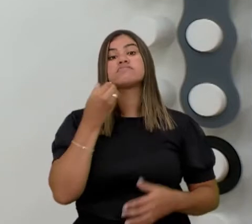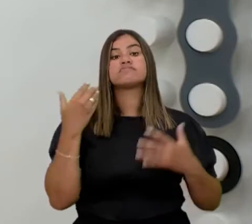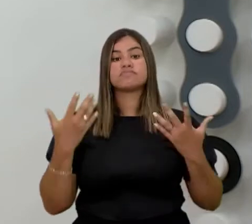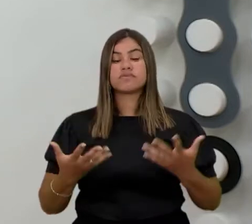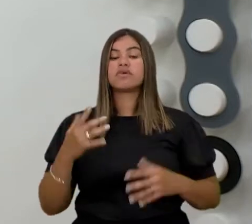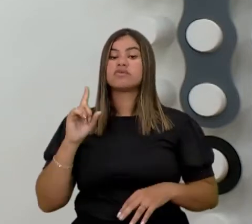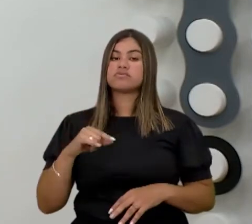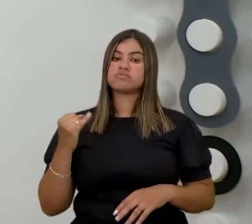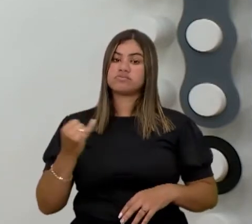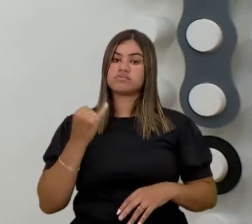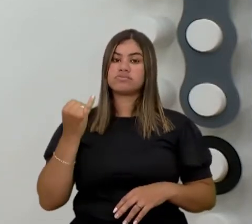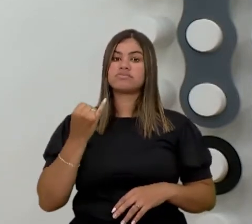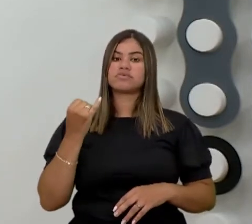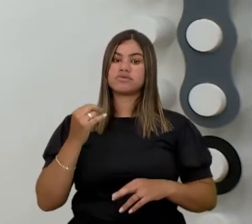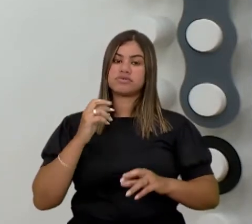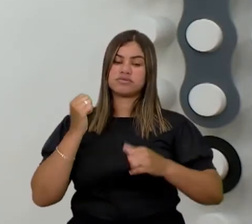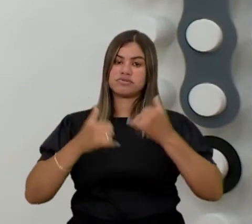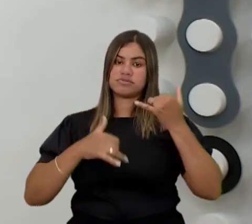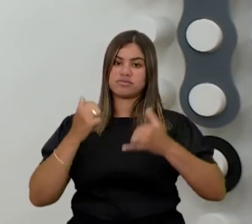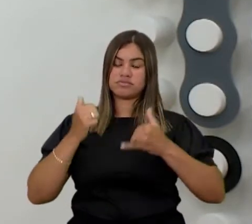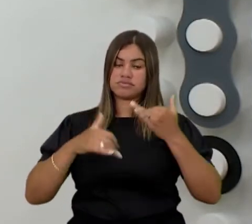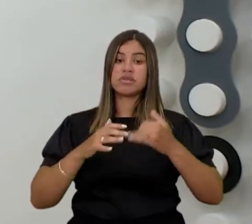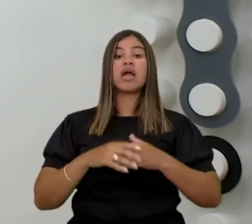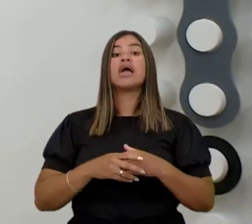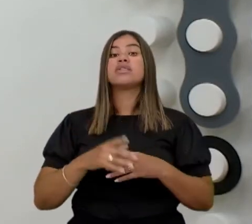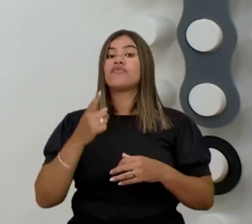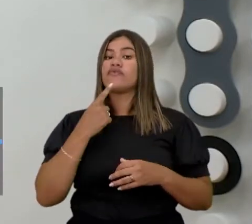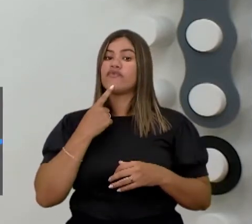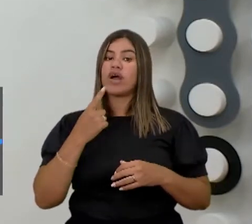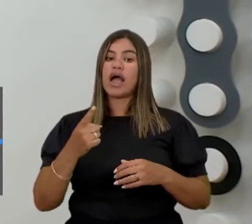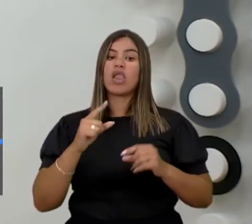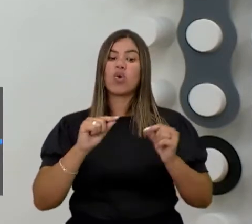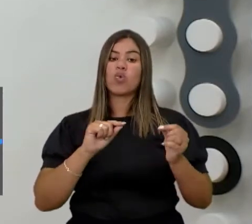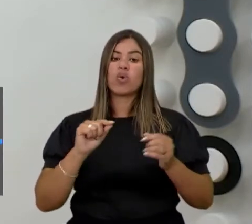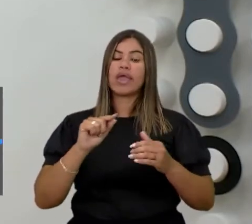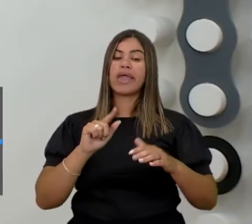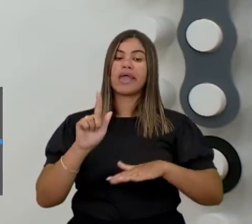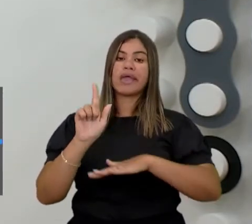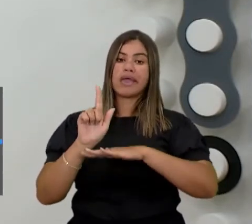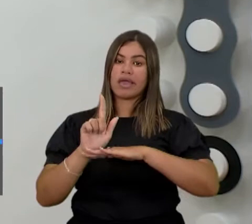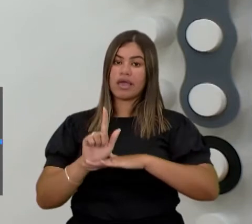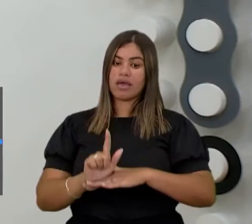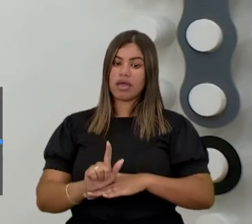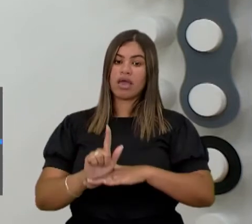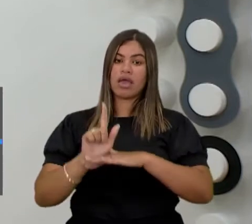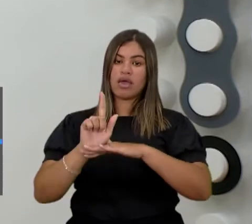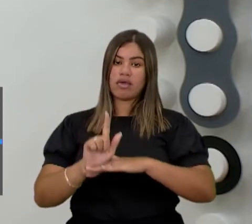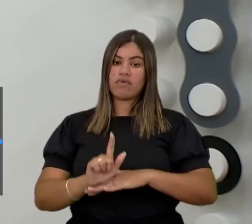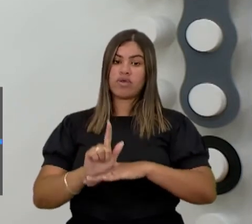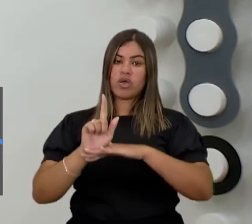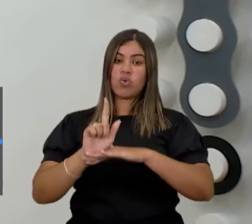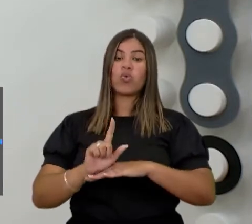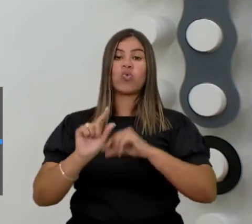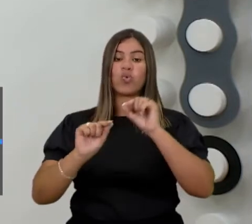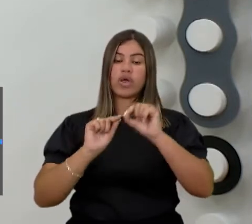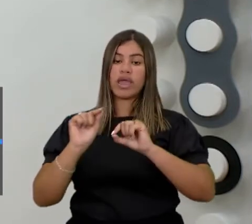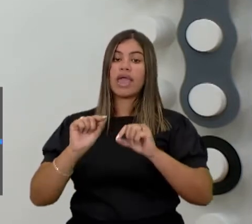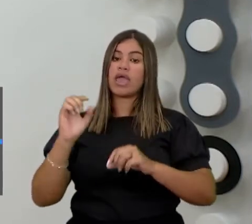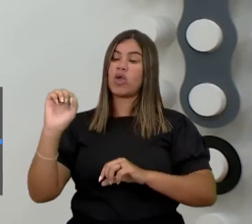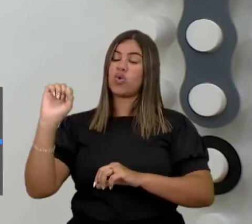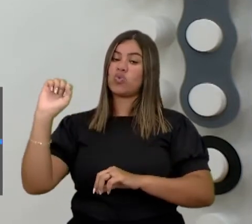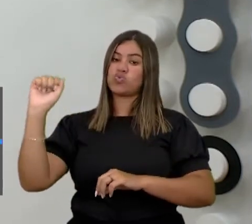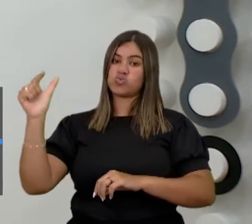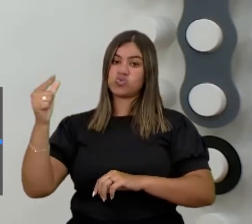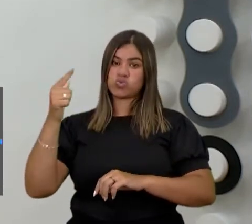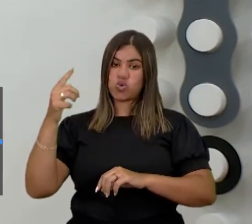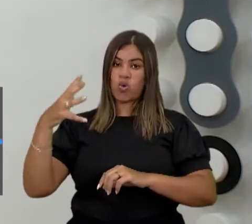isso aí. Então, quando ele fala da gravitação, é porque nós somos atraídos pela gravitação do Sol, no caso, os 8